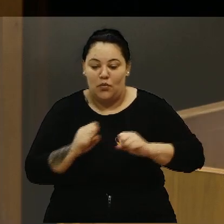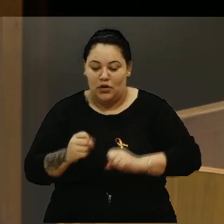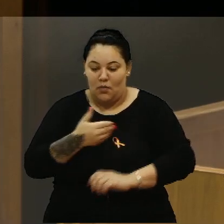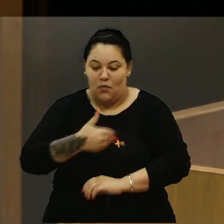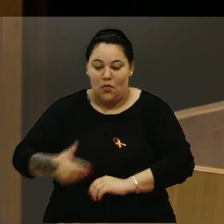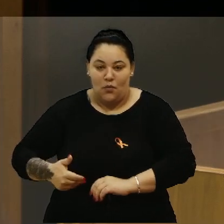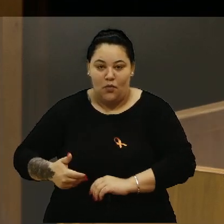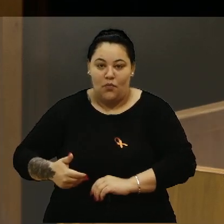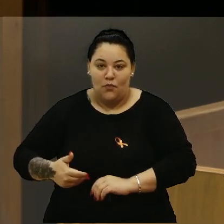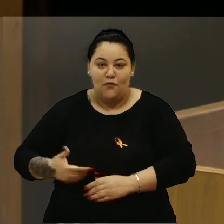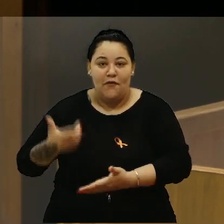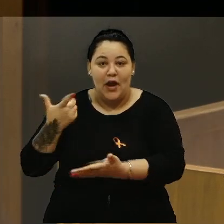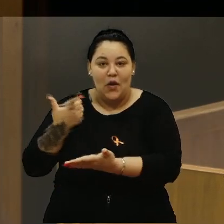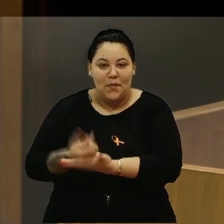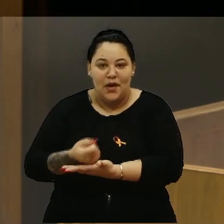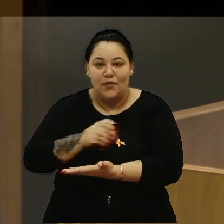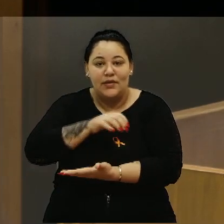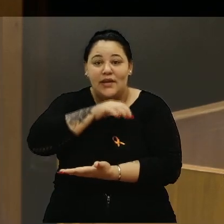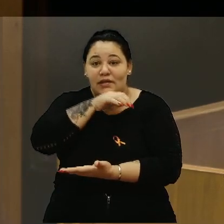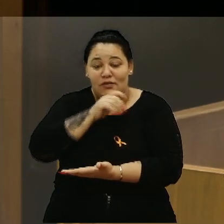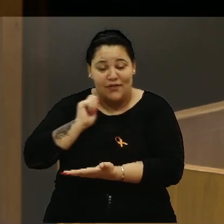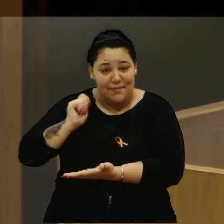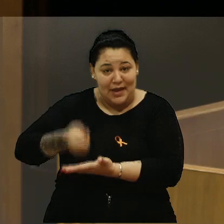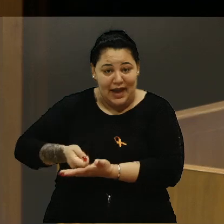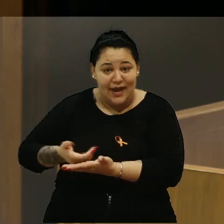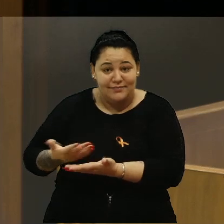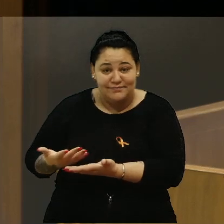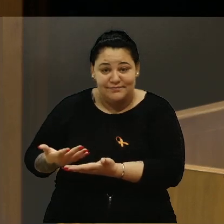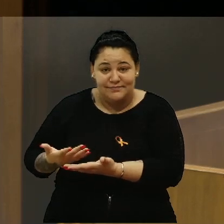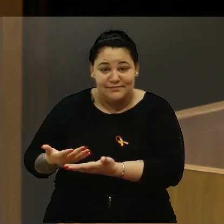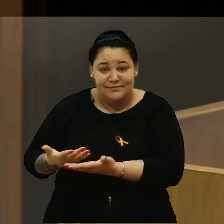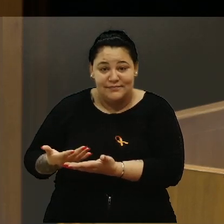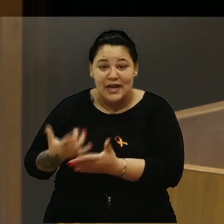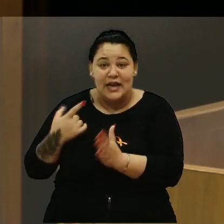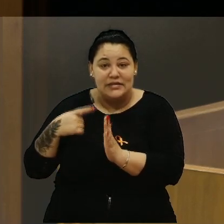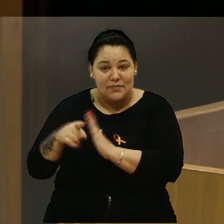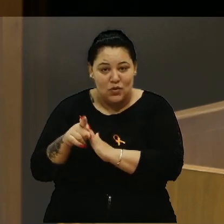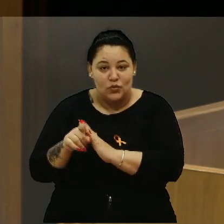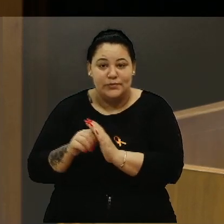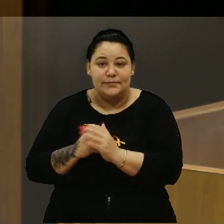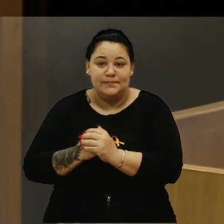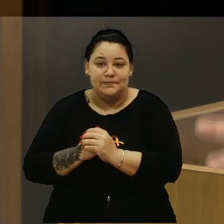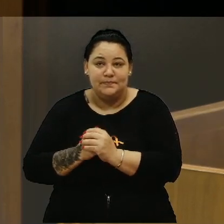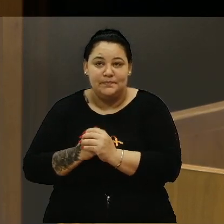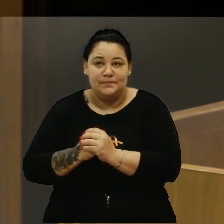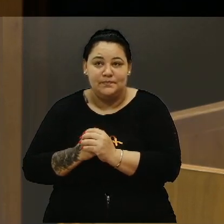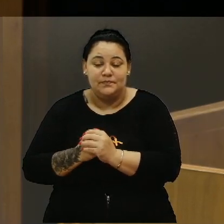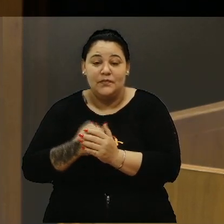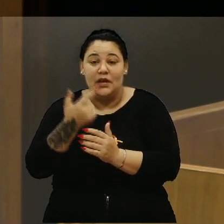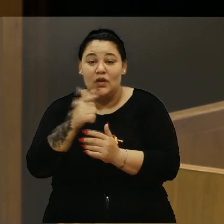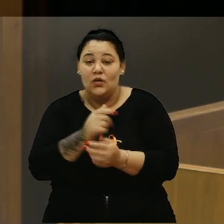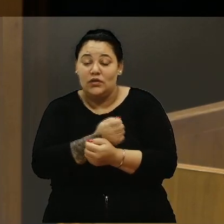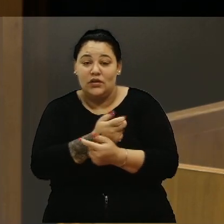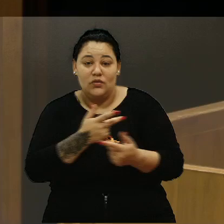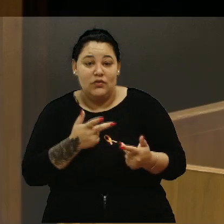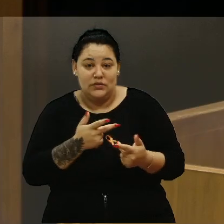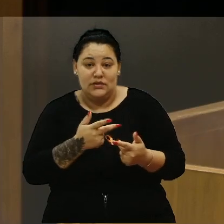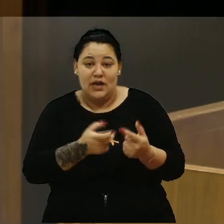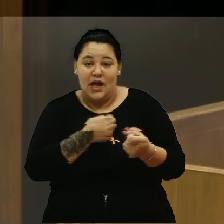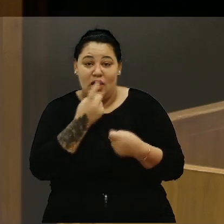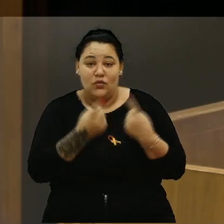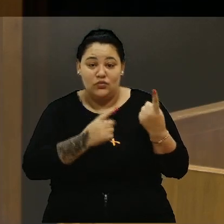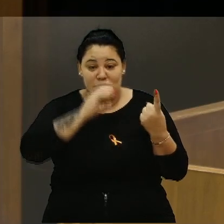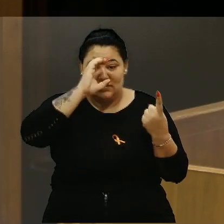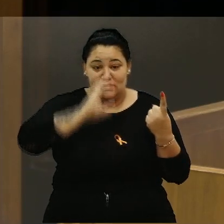aquele terreno dele e vai pagar o preço que ele gastou? Fica essa pergunta. Outra coisa de alguns cidadãos que me